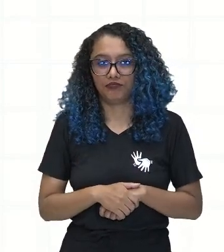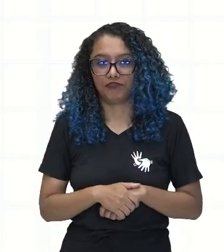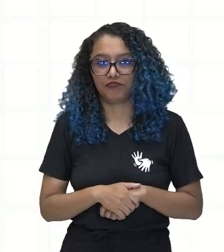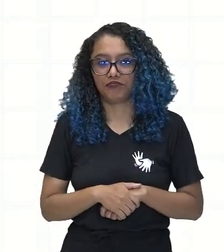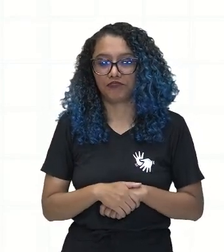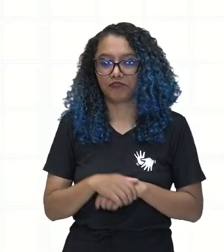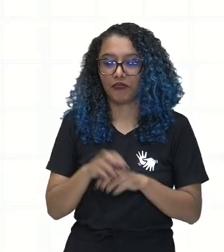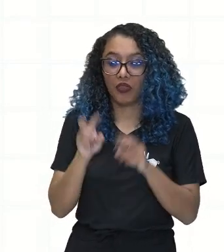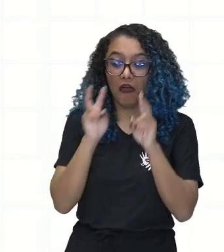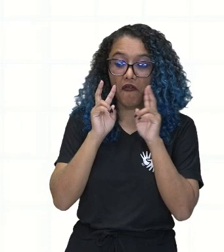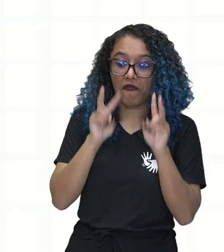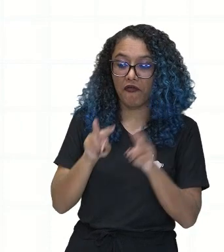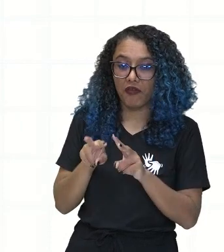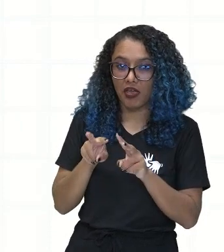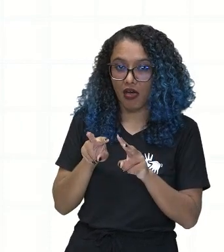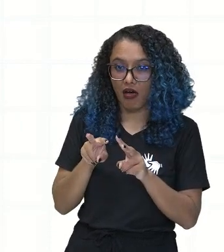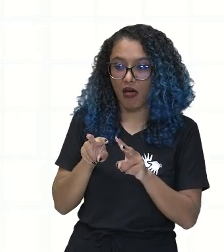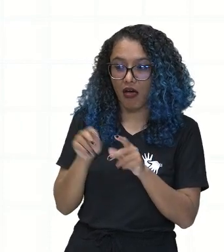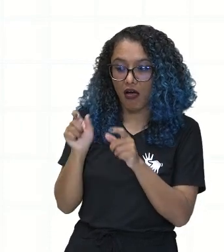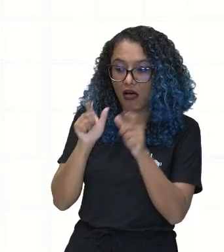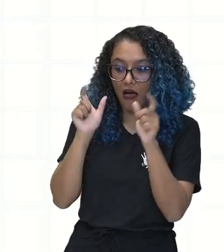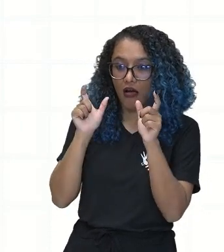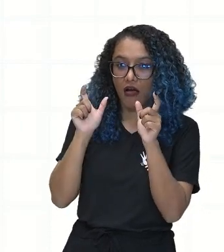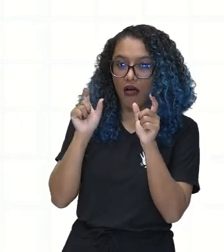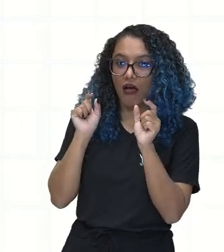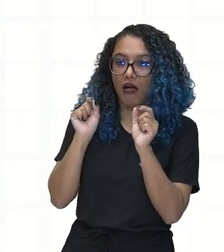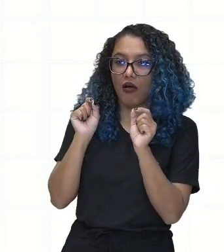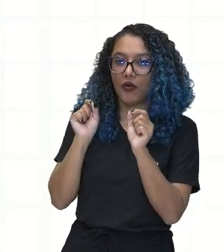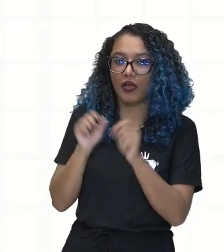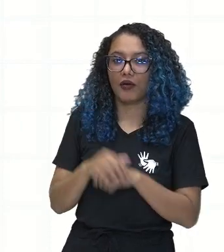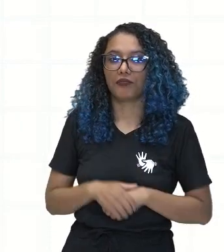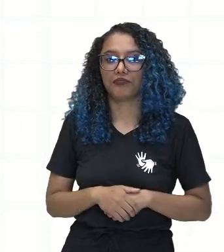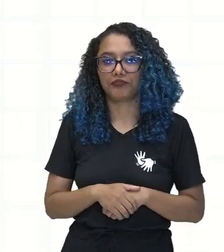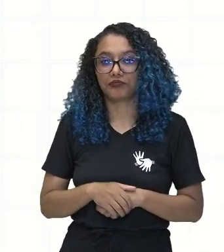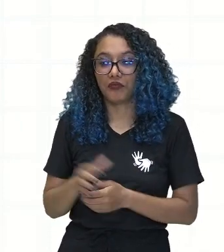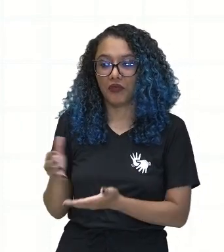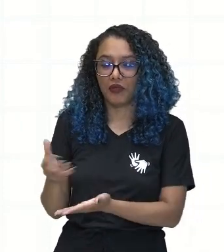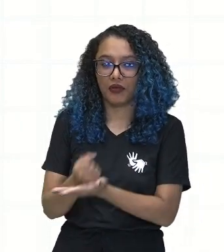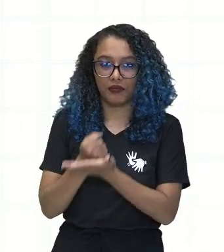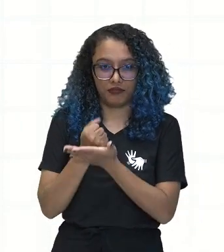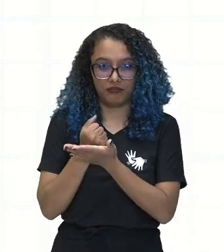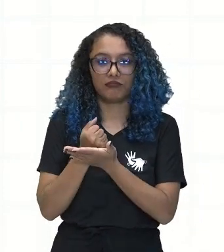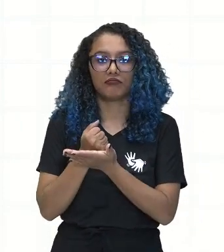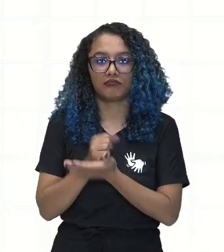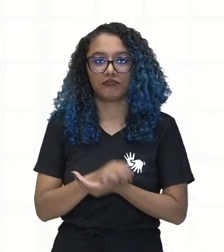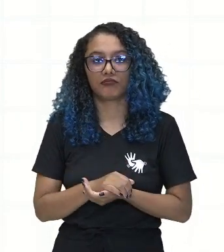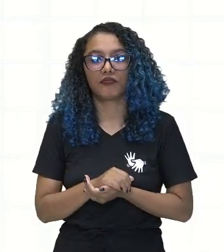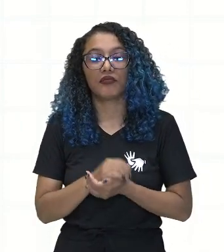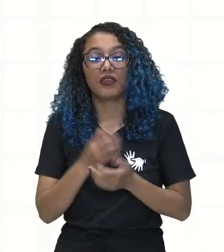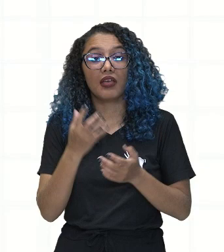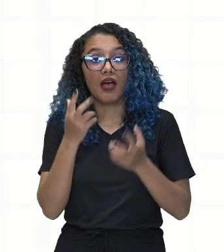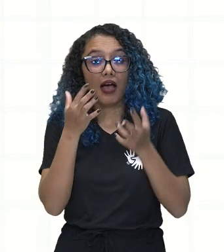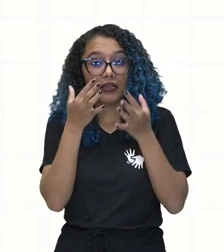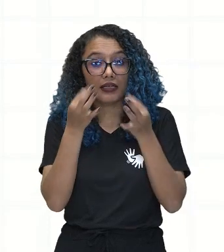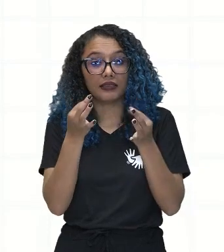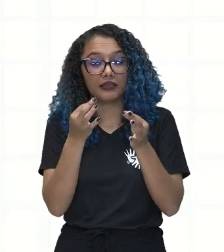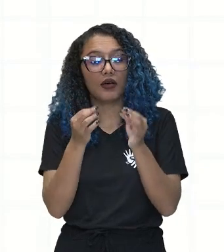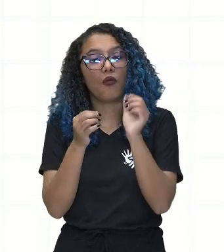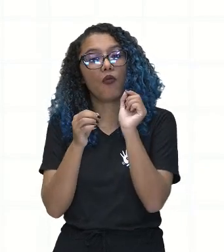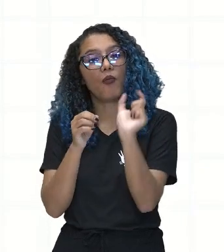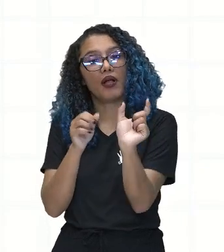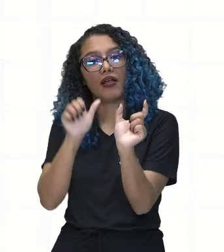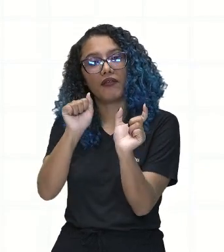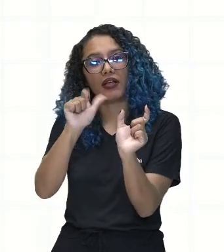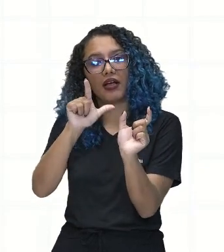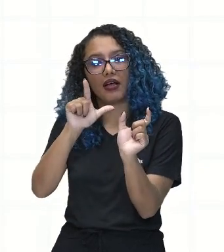alerta. Notem que é um modo como a pessoa acompanhava. O verbo acompanhar, o alerta, ele